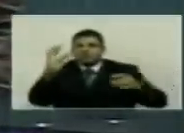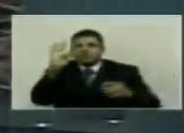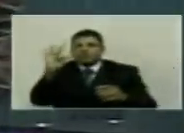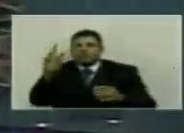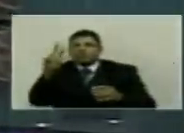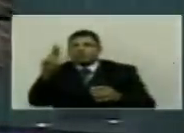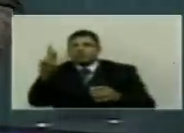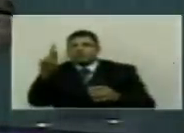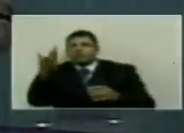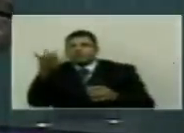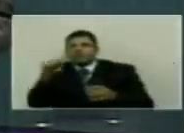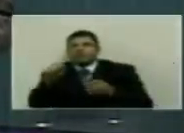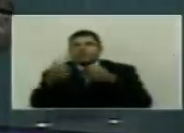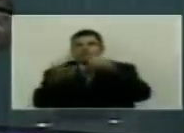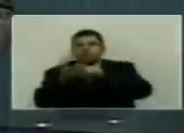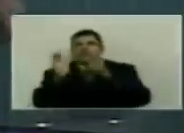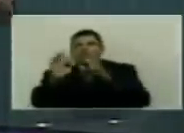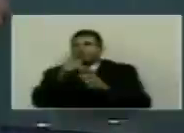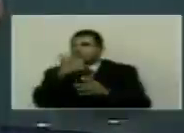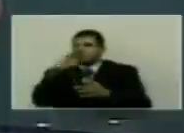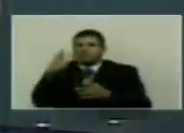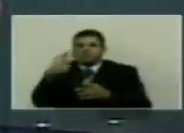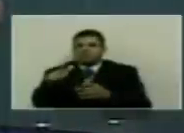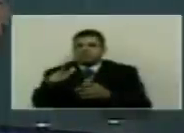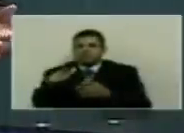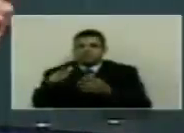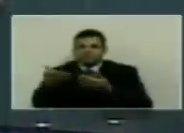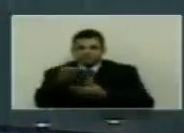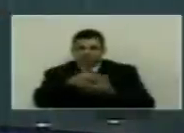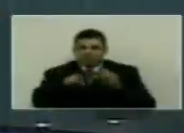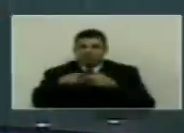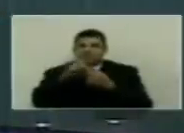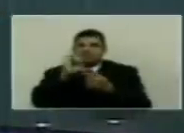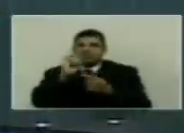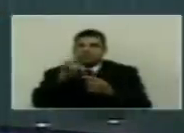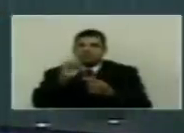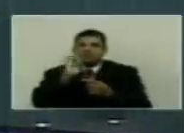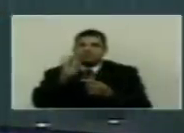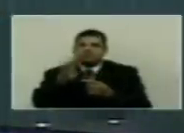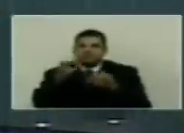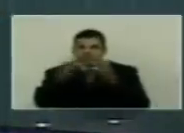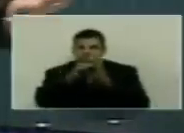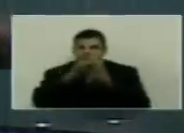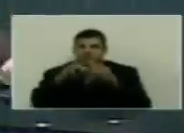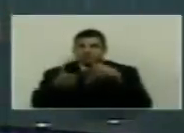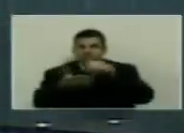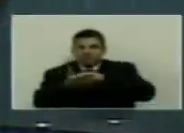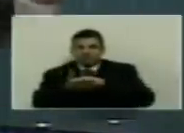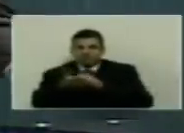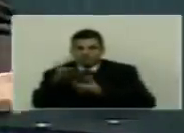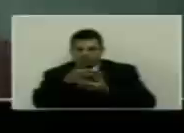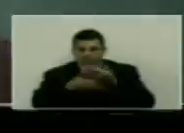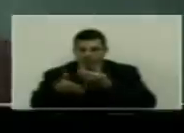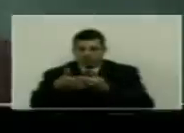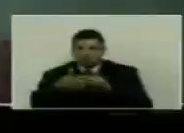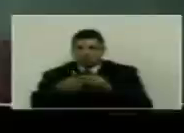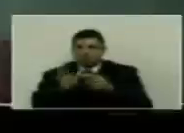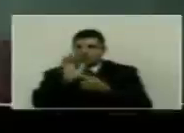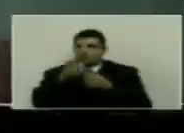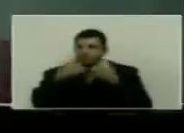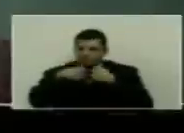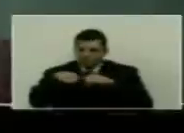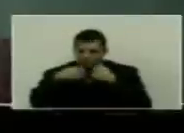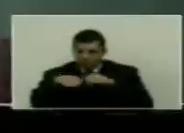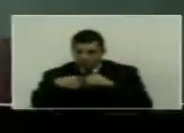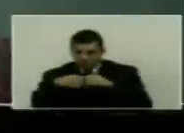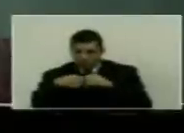geração. E aí a confirmação de que não existe problema de geração, mas só a União de Tucuruí vai garantir a geração que dê a estabilidade